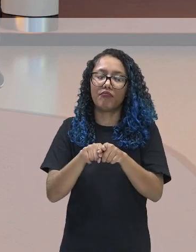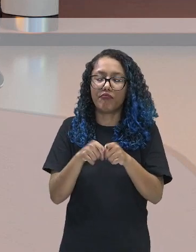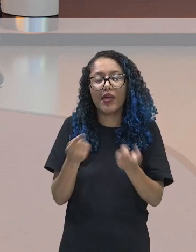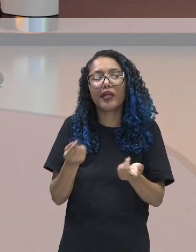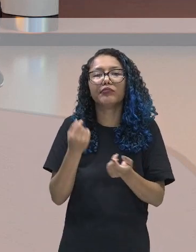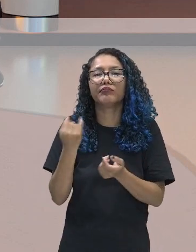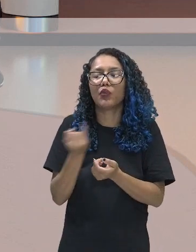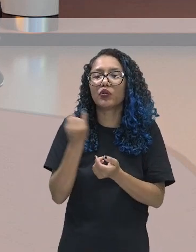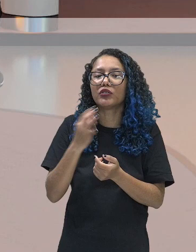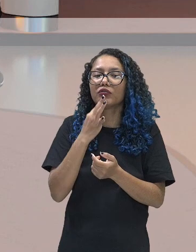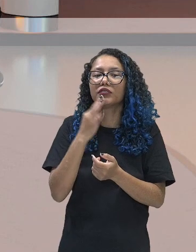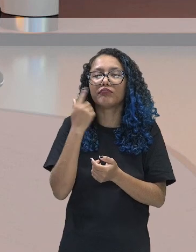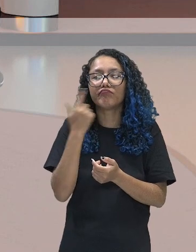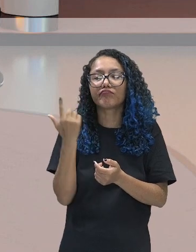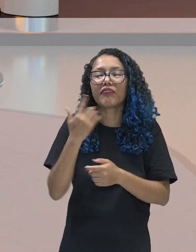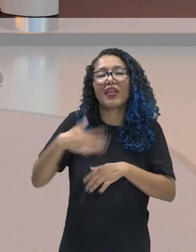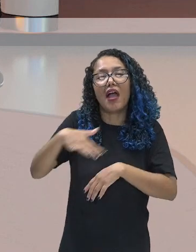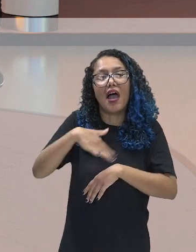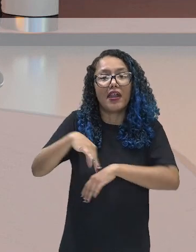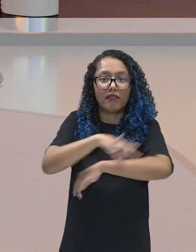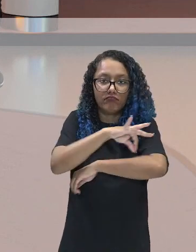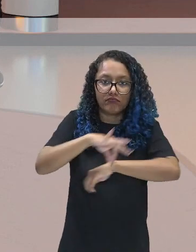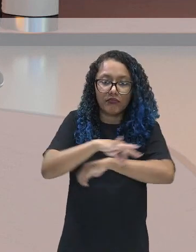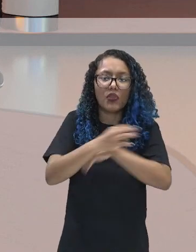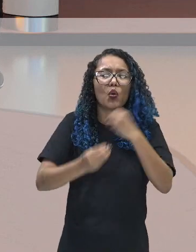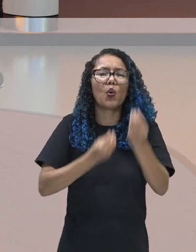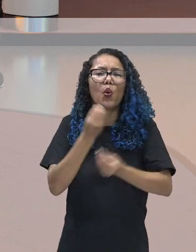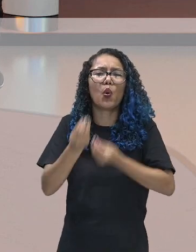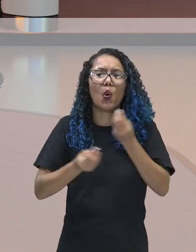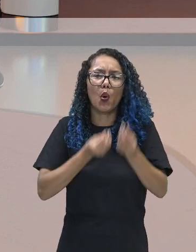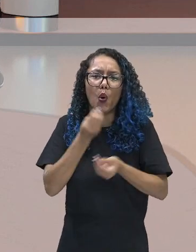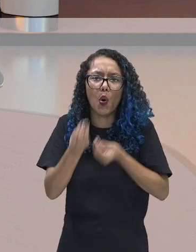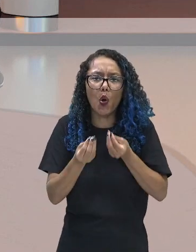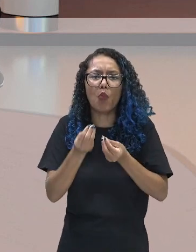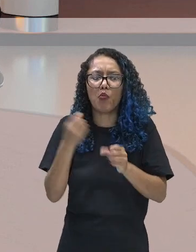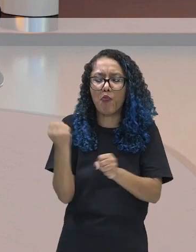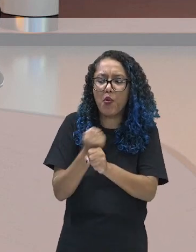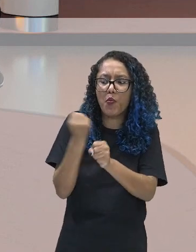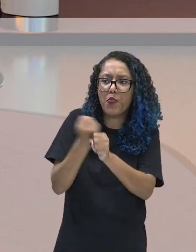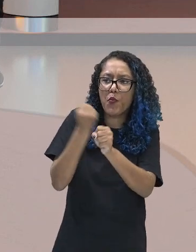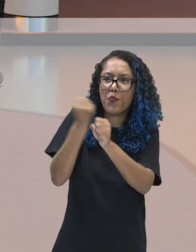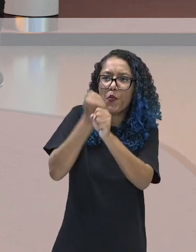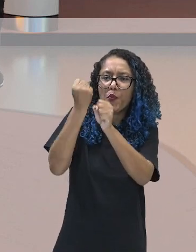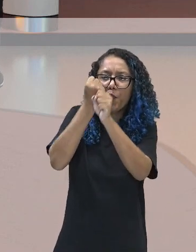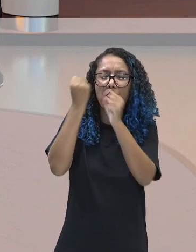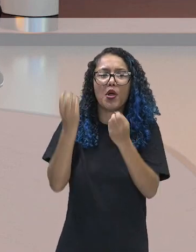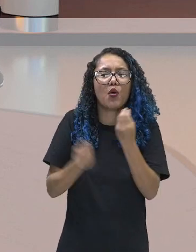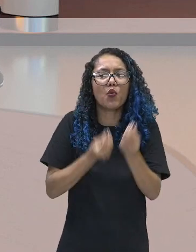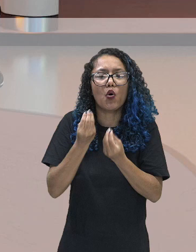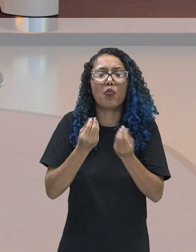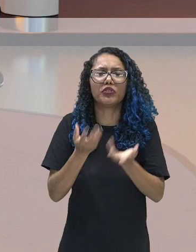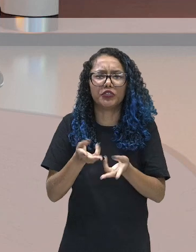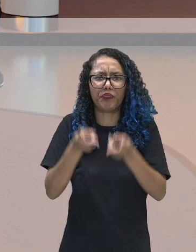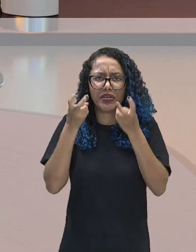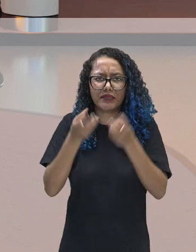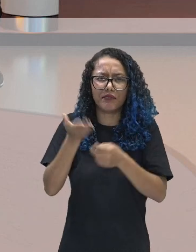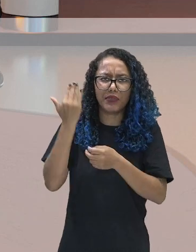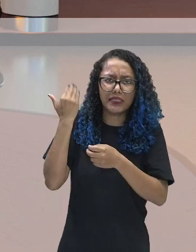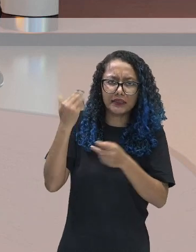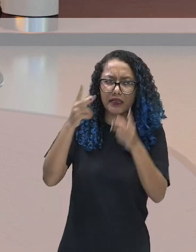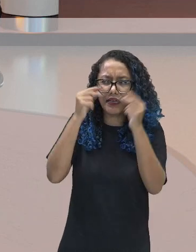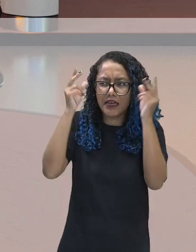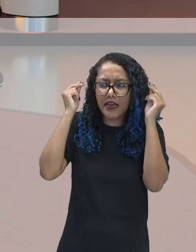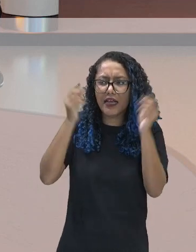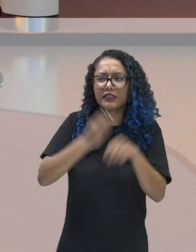na arquitetura, na forma de se construir edificações. A gente vê que na Grécia Antiga, por exemplo, na